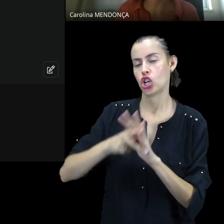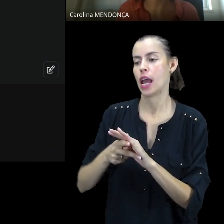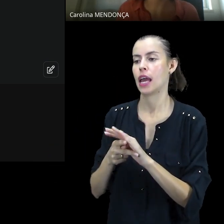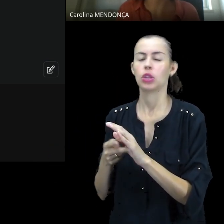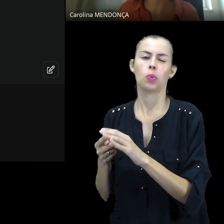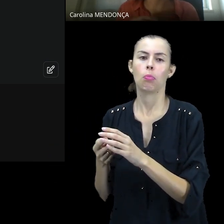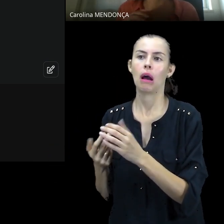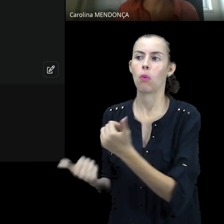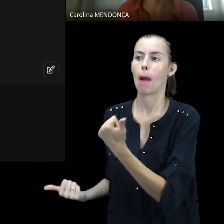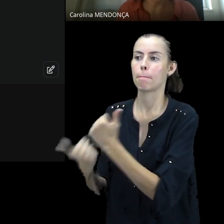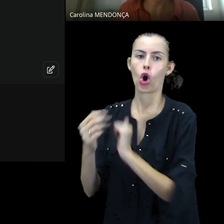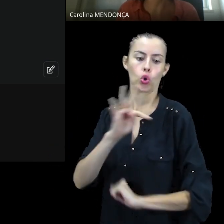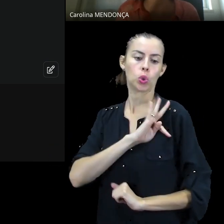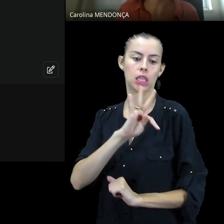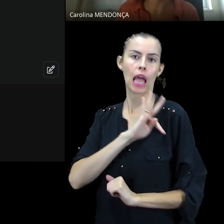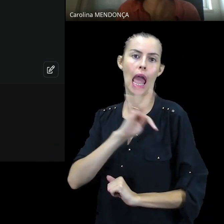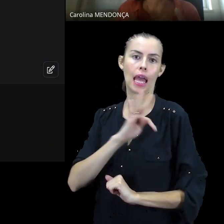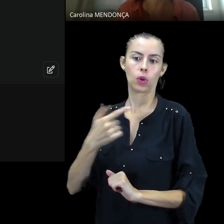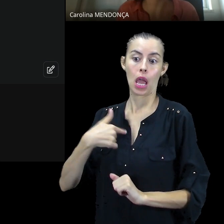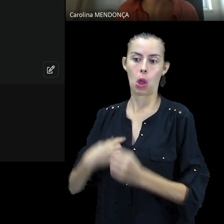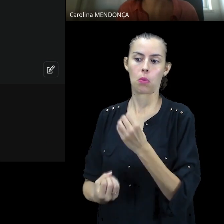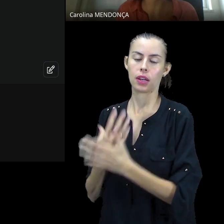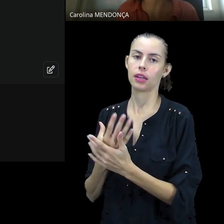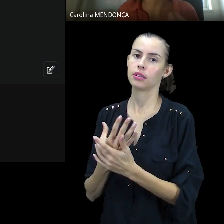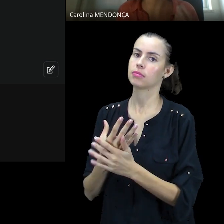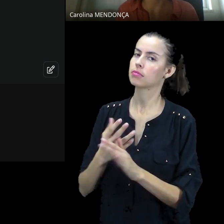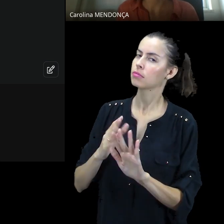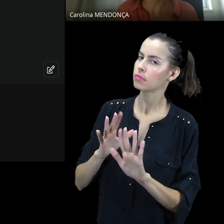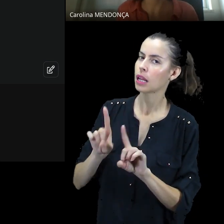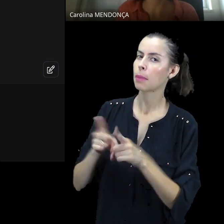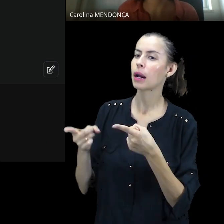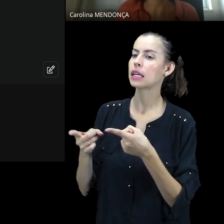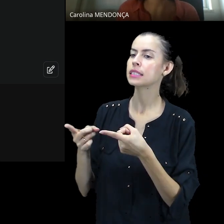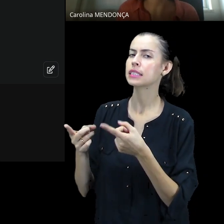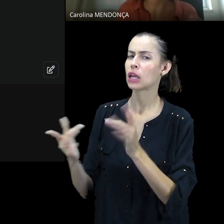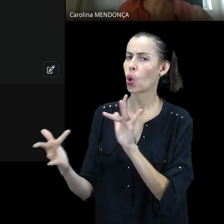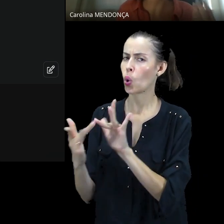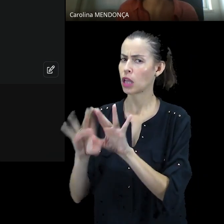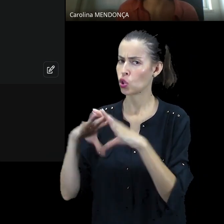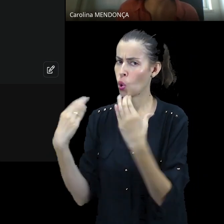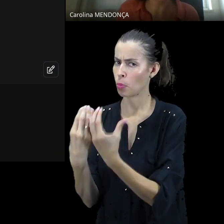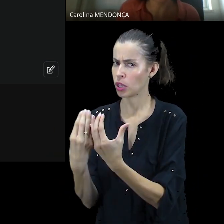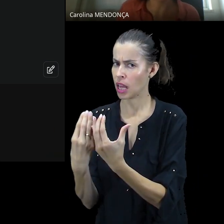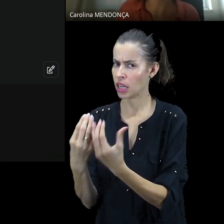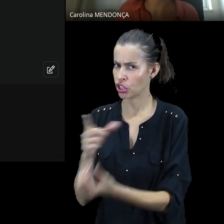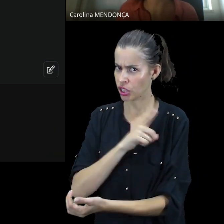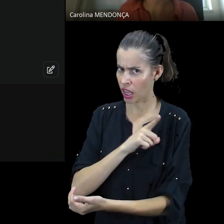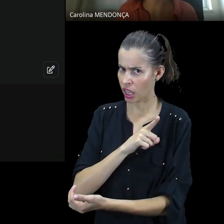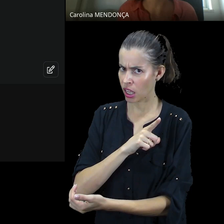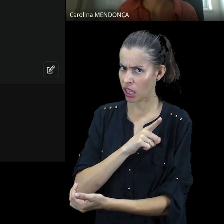uma empresa júnior, que tem interação dialógica com comunidades não universitárias, que tem essa troca de saberes, que tem uma